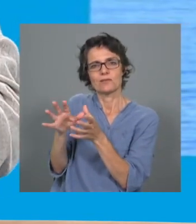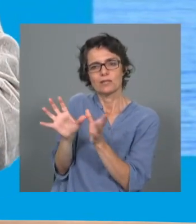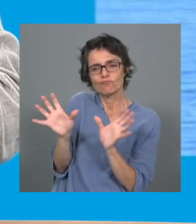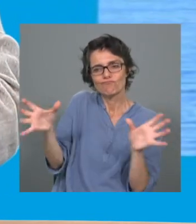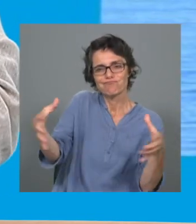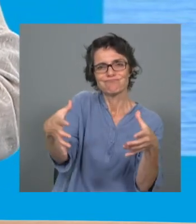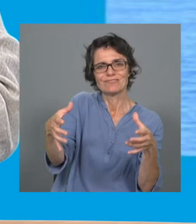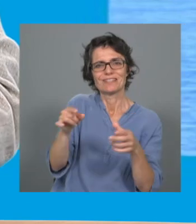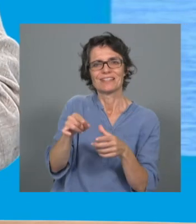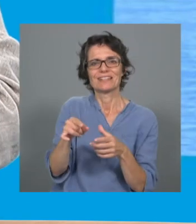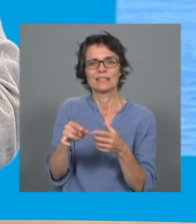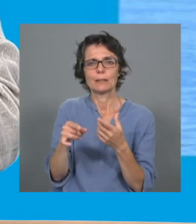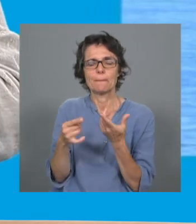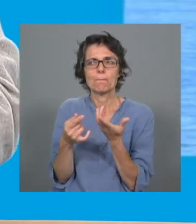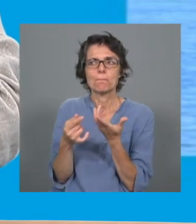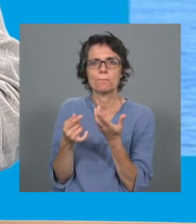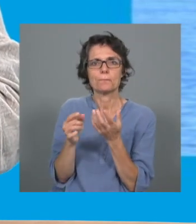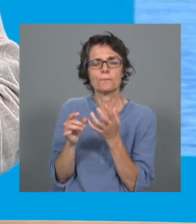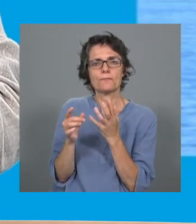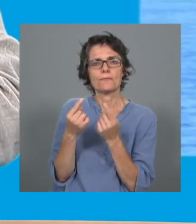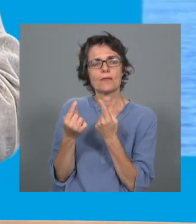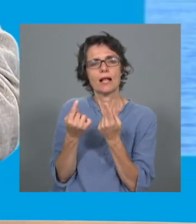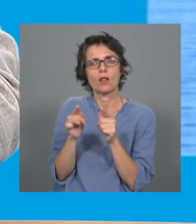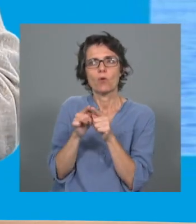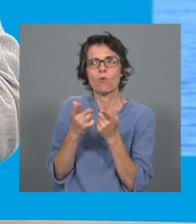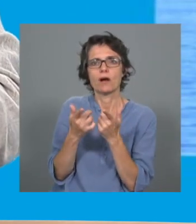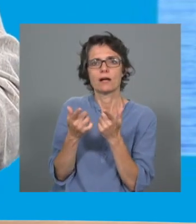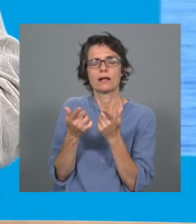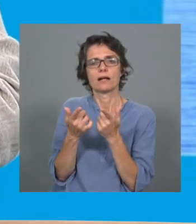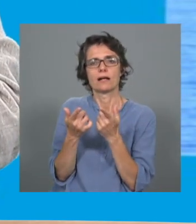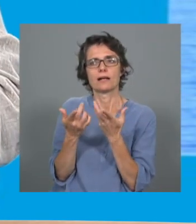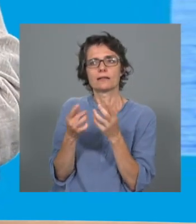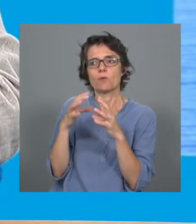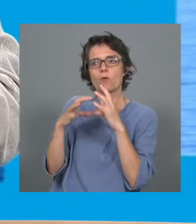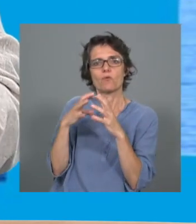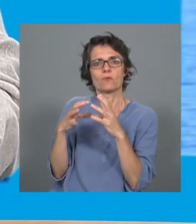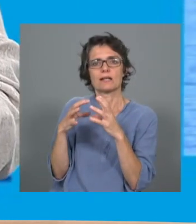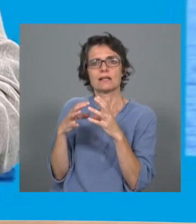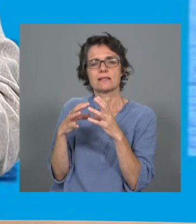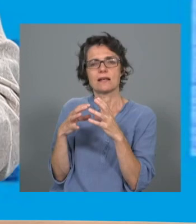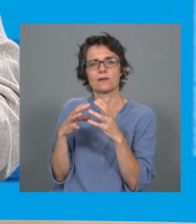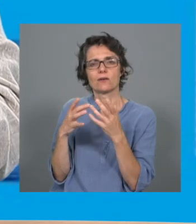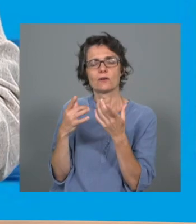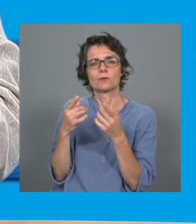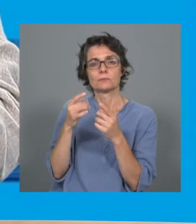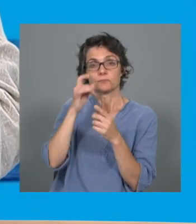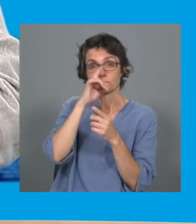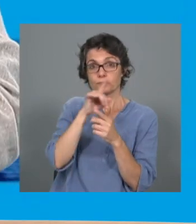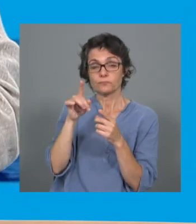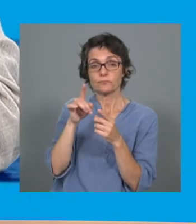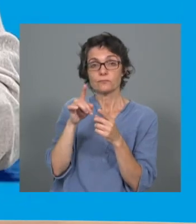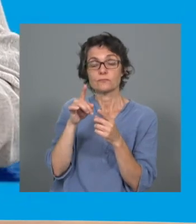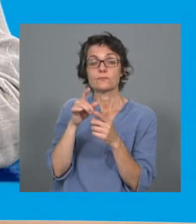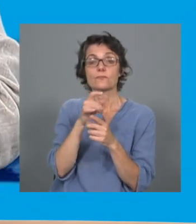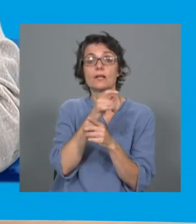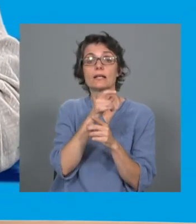esconder. Aqui, houve uma coisa que foi comparada, que é o tipo de comunicação que era feita. Bem, lembrando que o Navarro Valls, que era o porta-voz, era